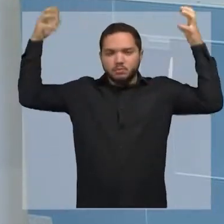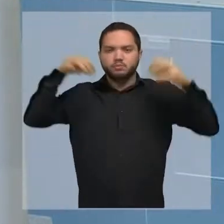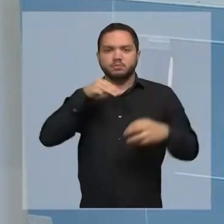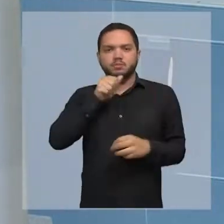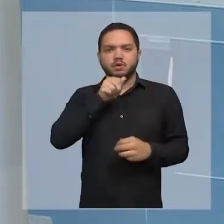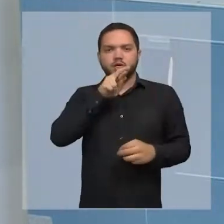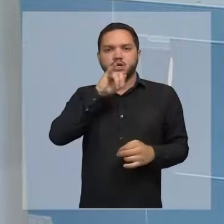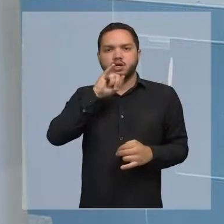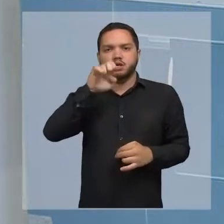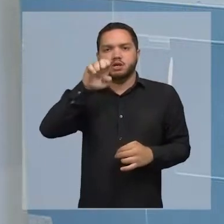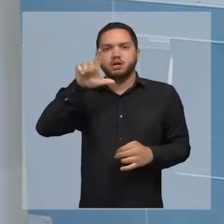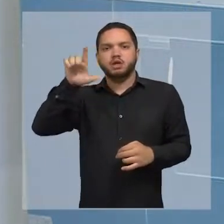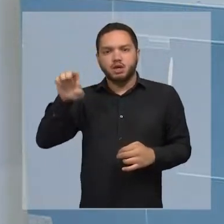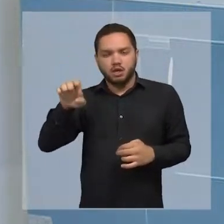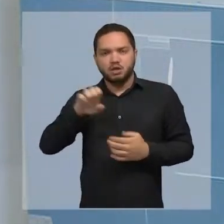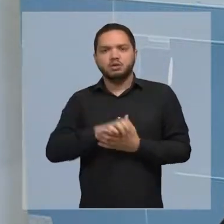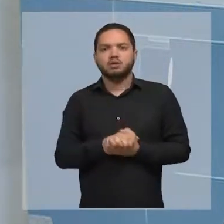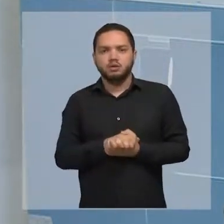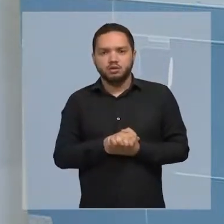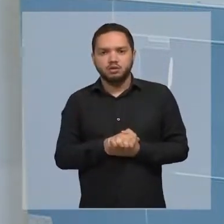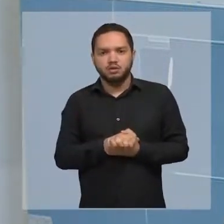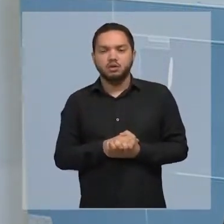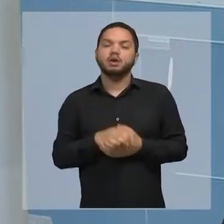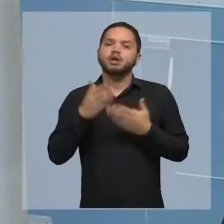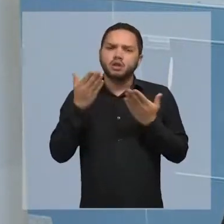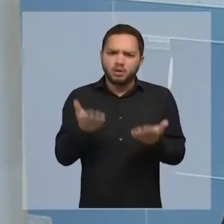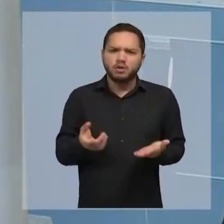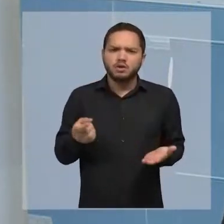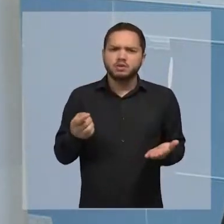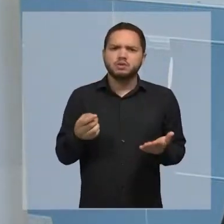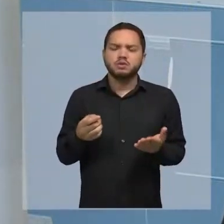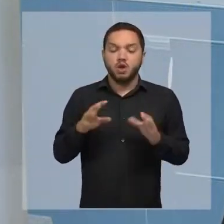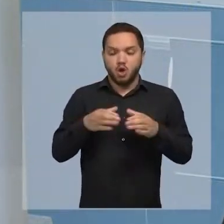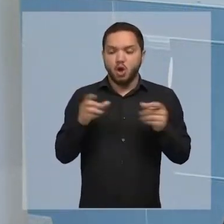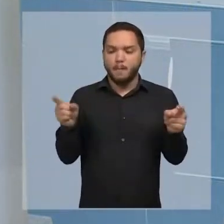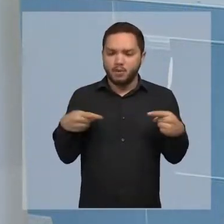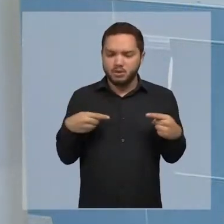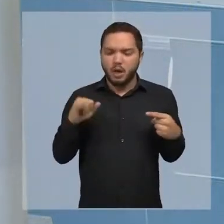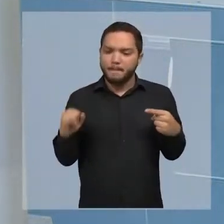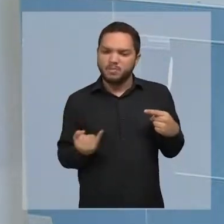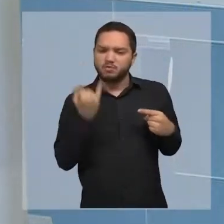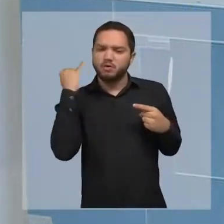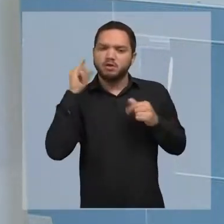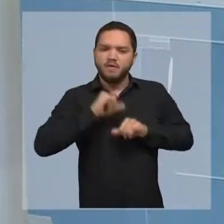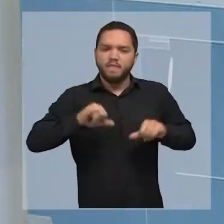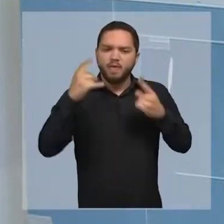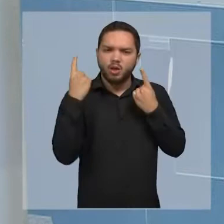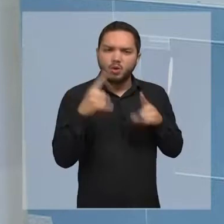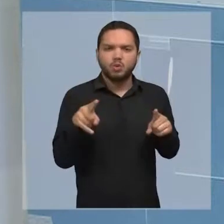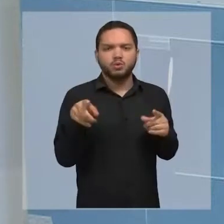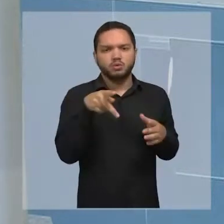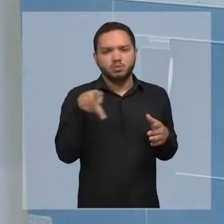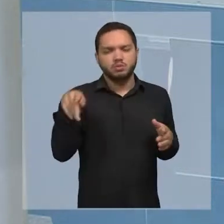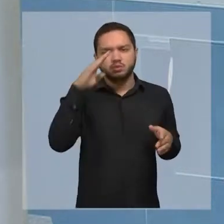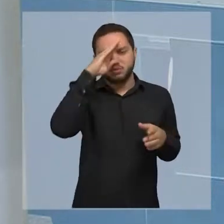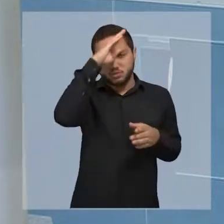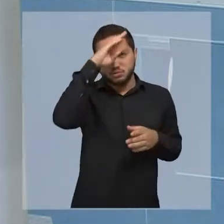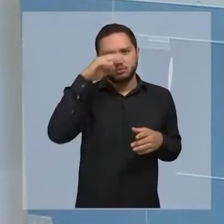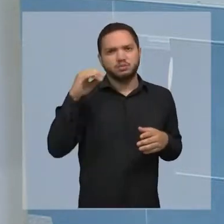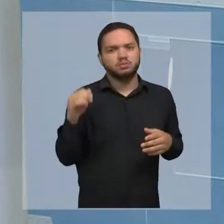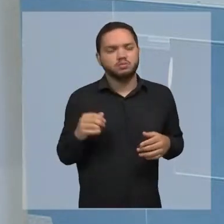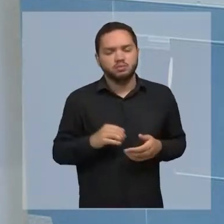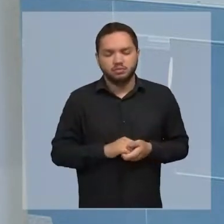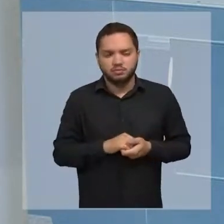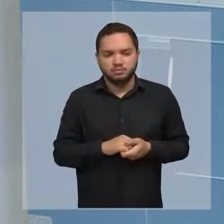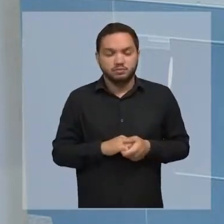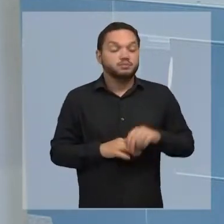Franco, e isto é munição para a oposição e também para aqueles que não... Eu